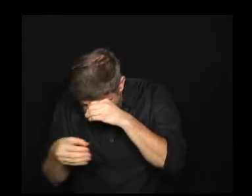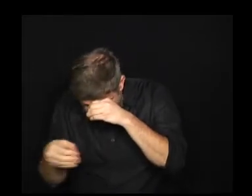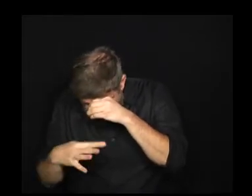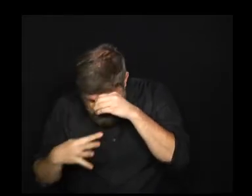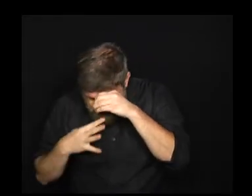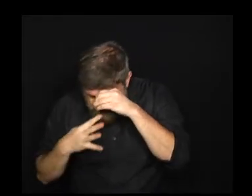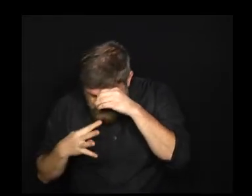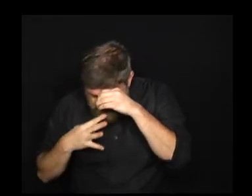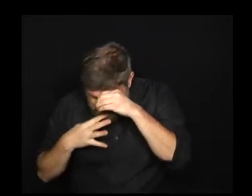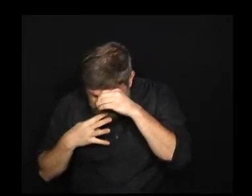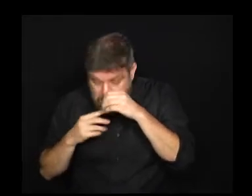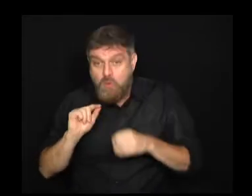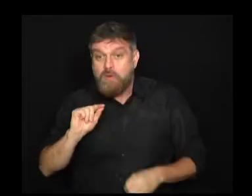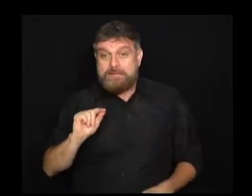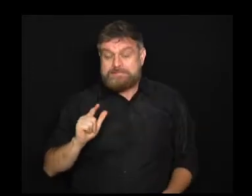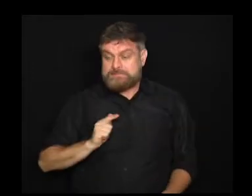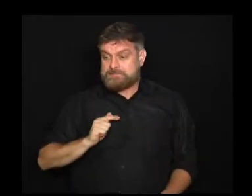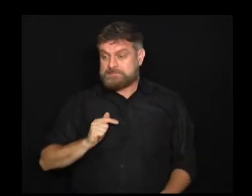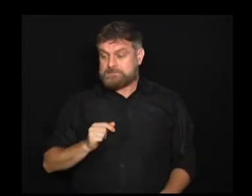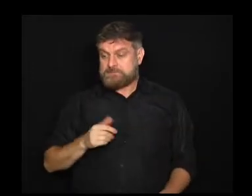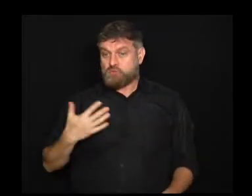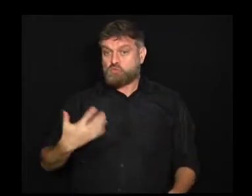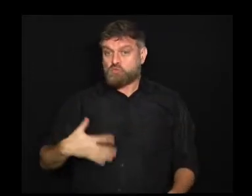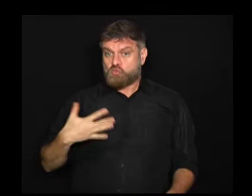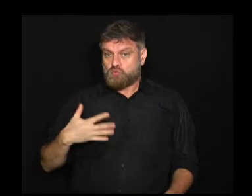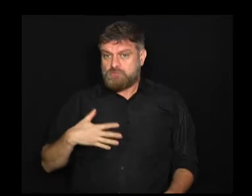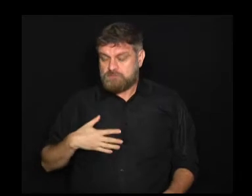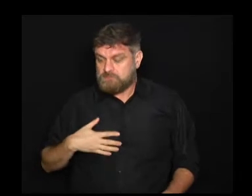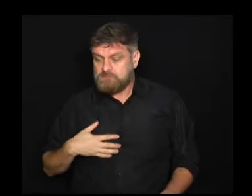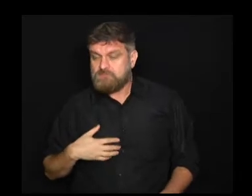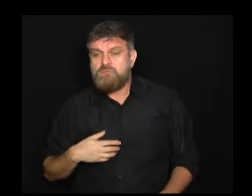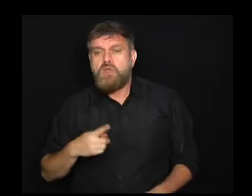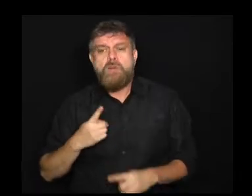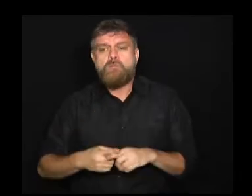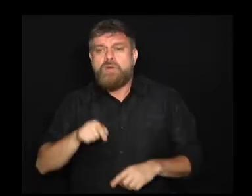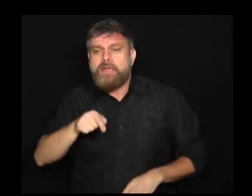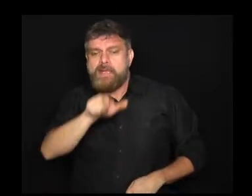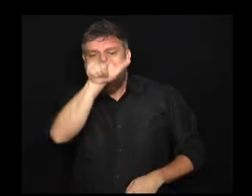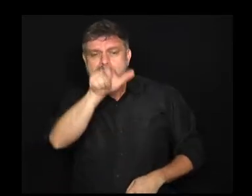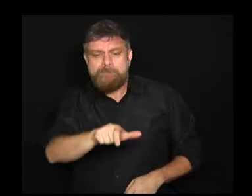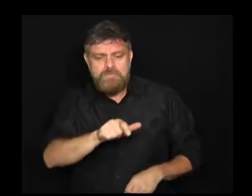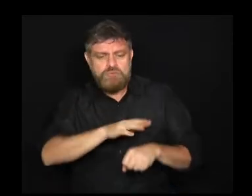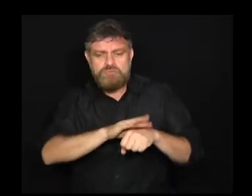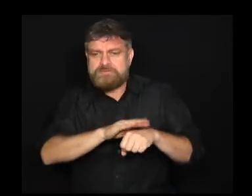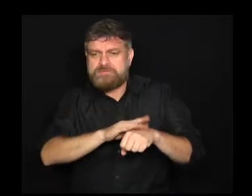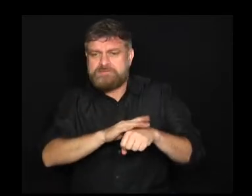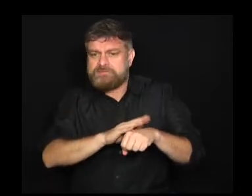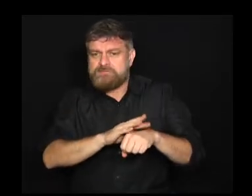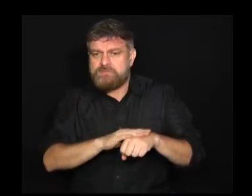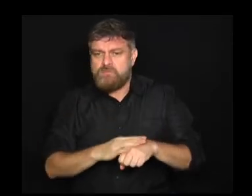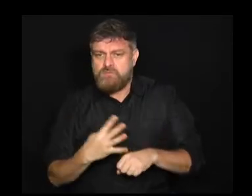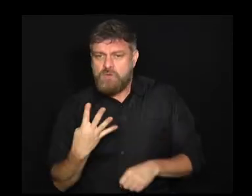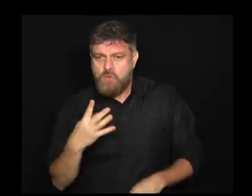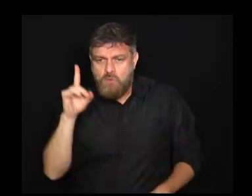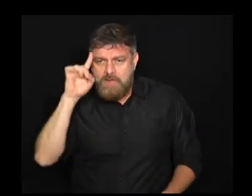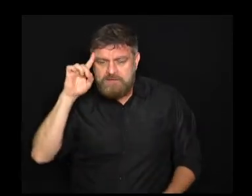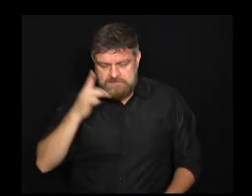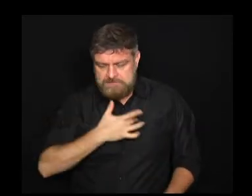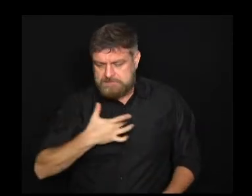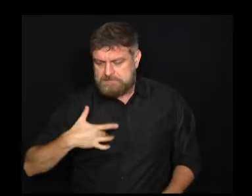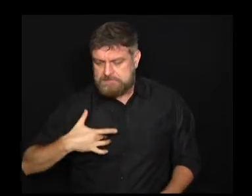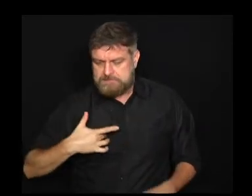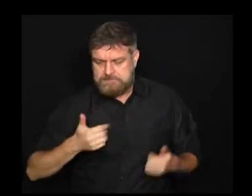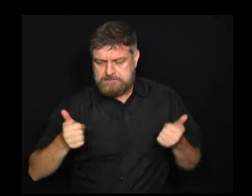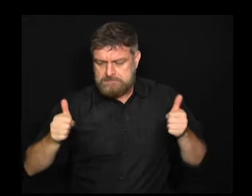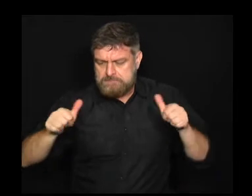comum, etc. Quando não encontram a etiologia e o paciente não melhora com 4 dias usando